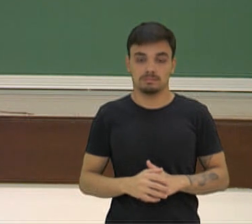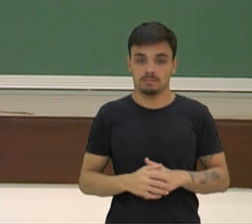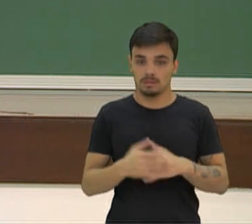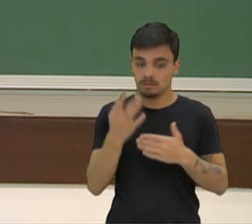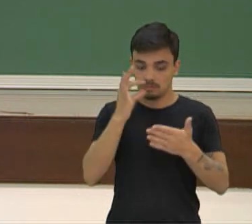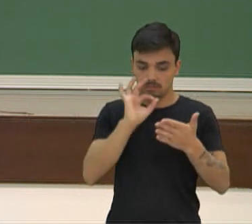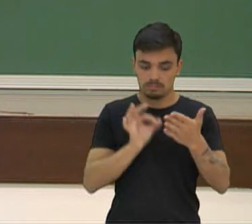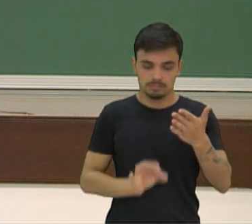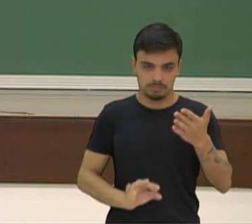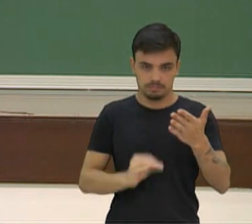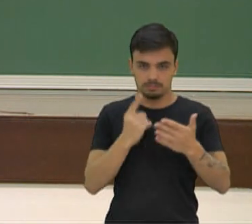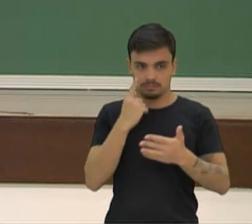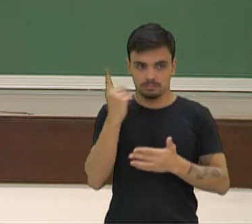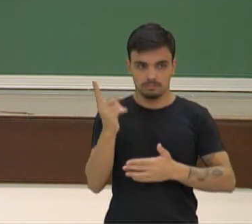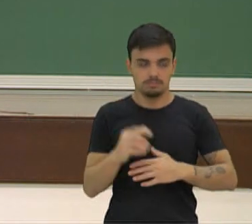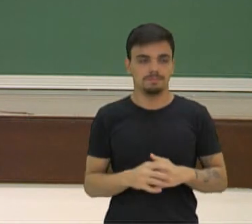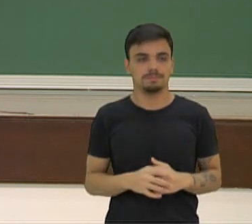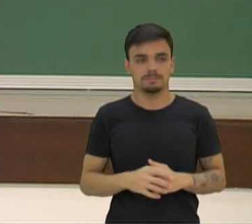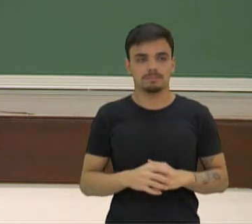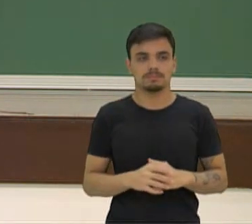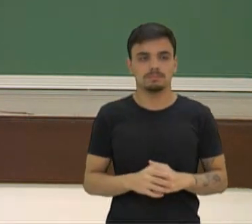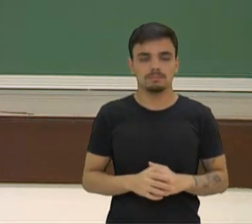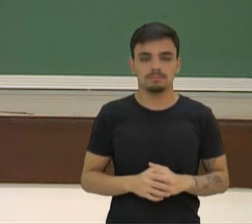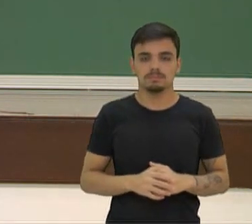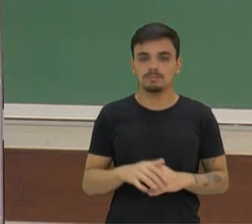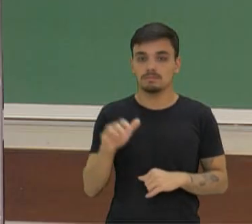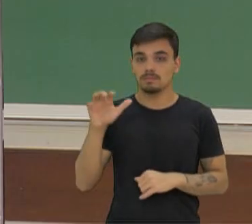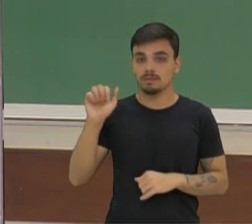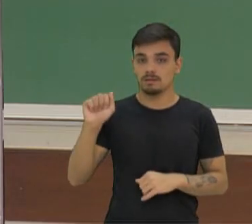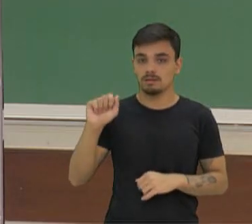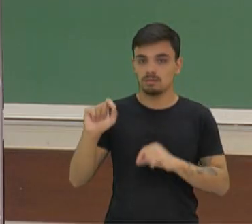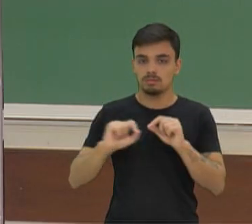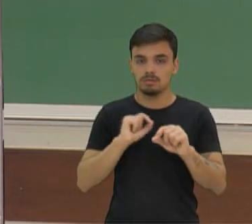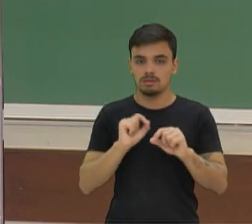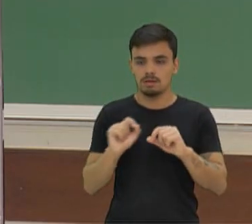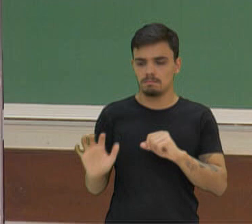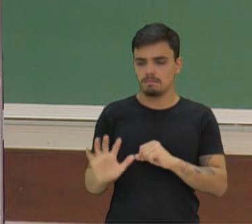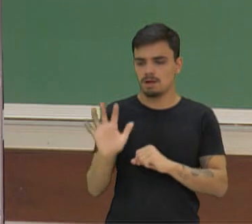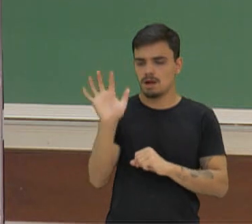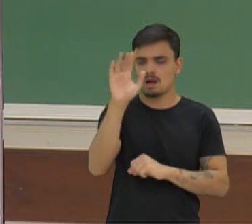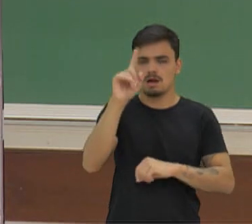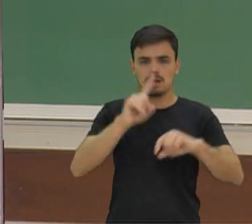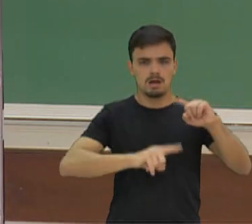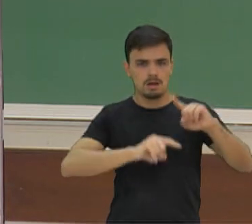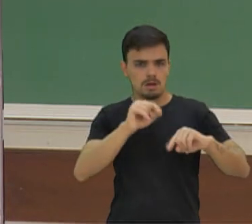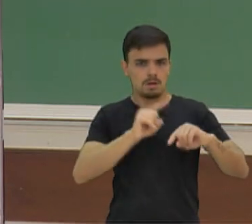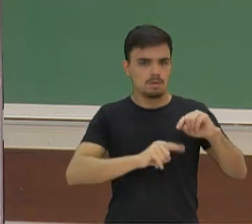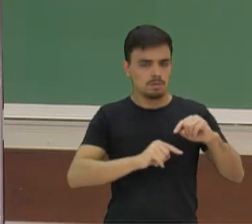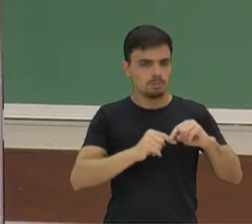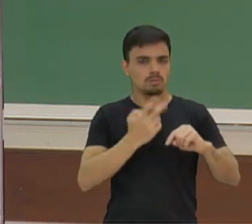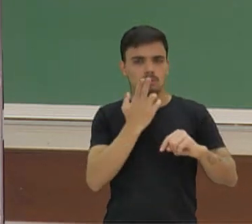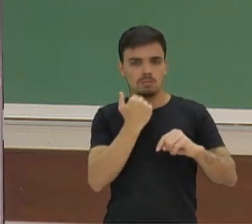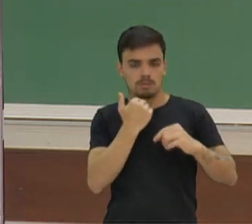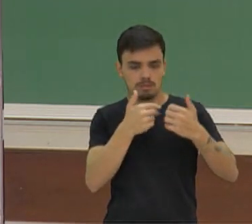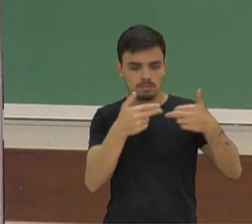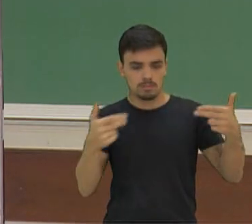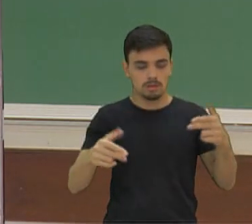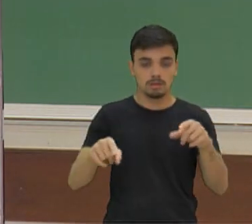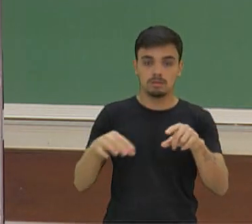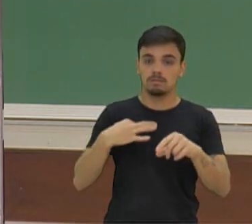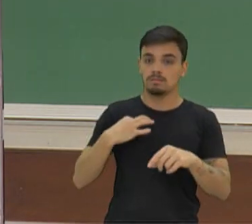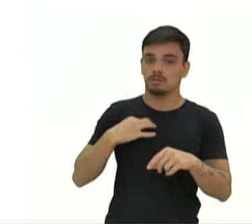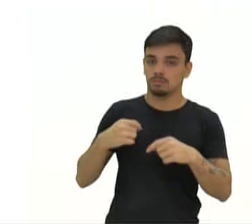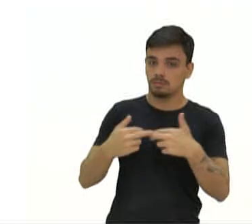Vamos corrigir? A. O elevado preço de produtos como alimentos e vestuários, a queda